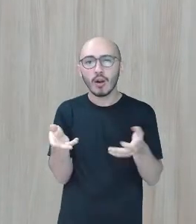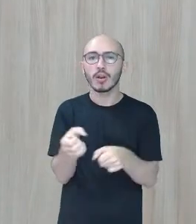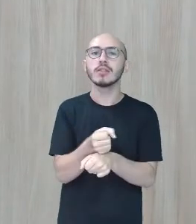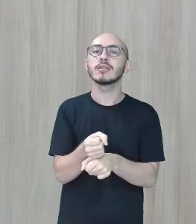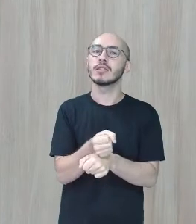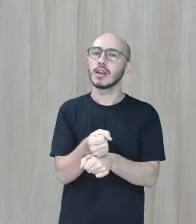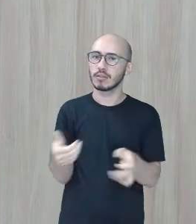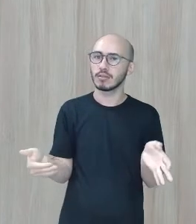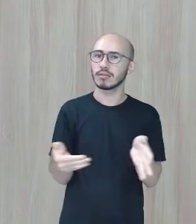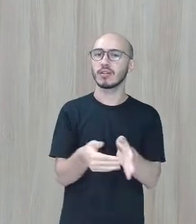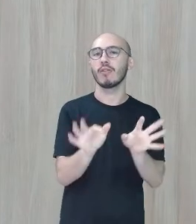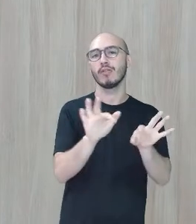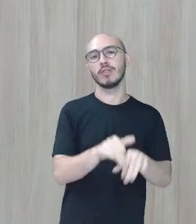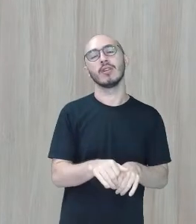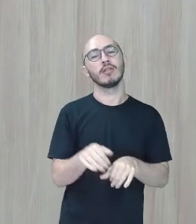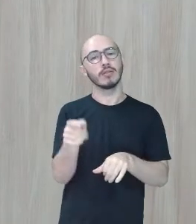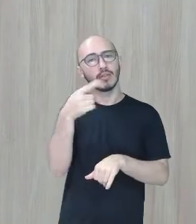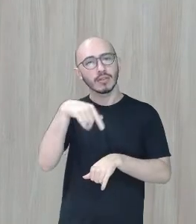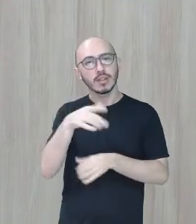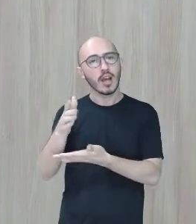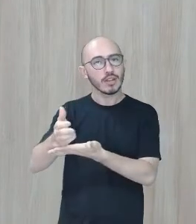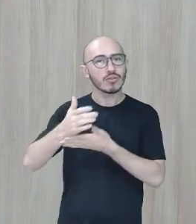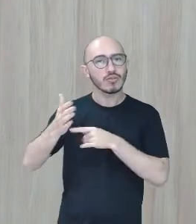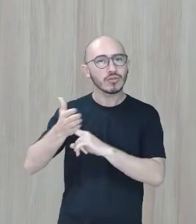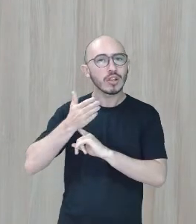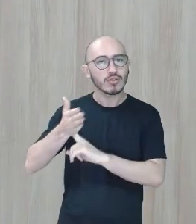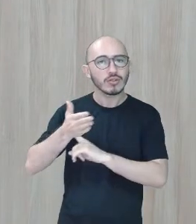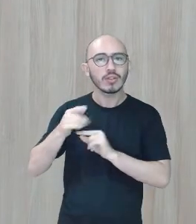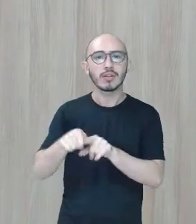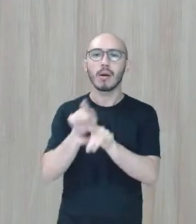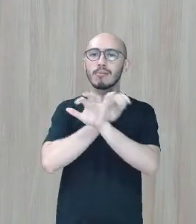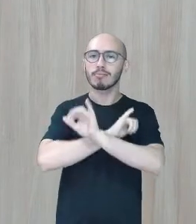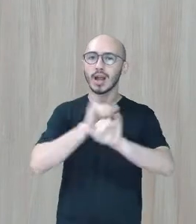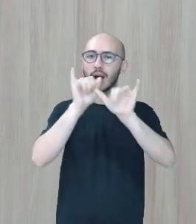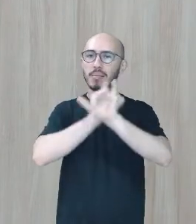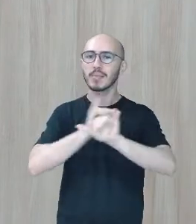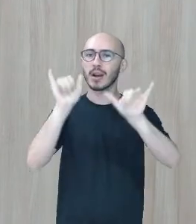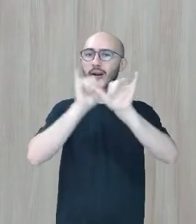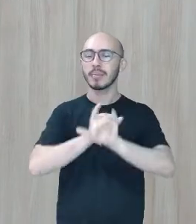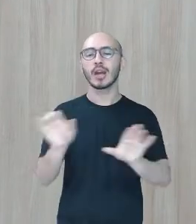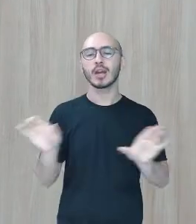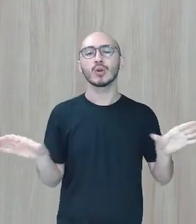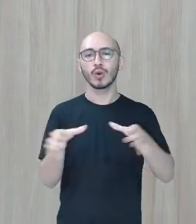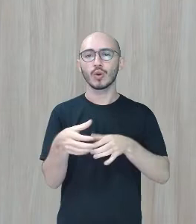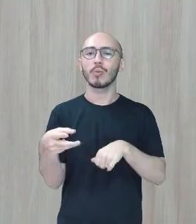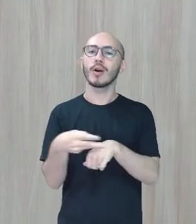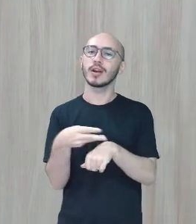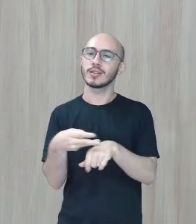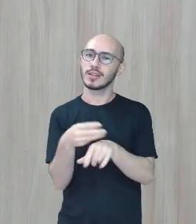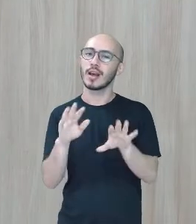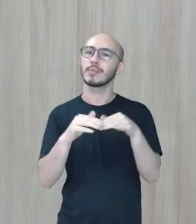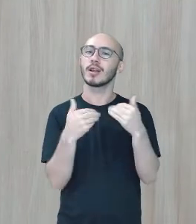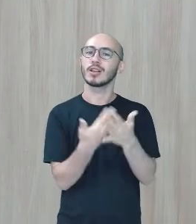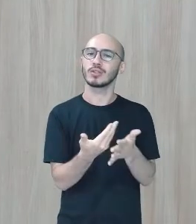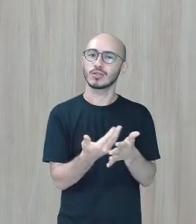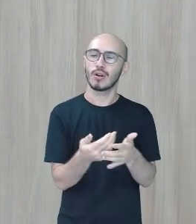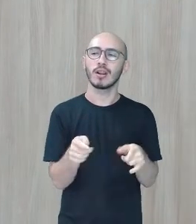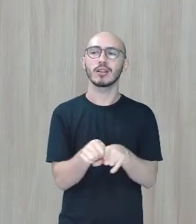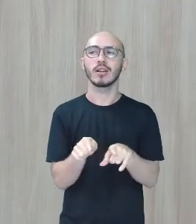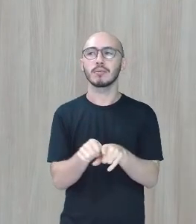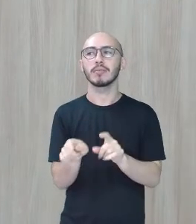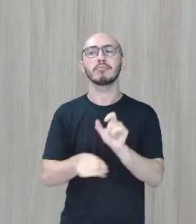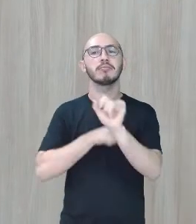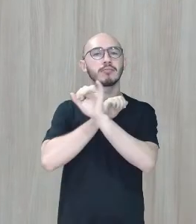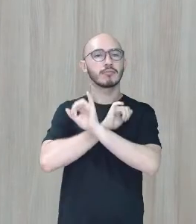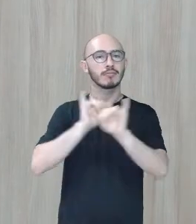aí, encaminhem o canal do YouTube aí no seu grupo aí do WhatsApp aí da escola, certo? Mande aí